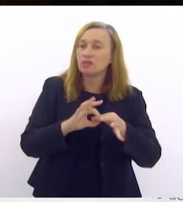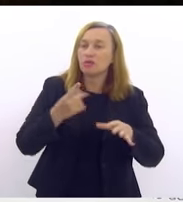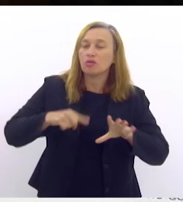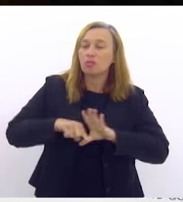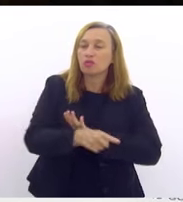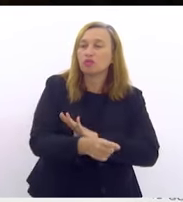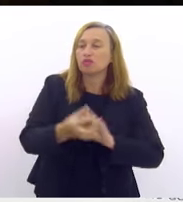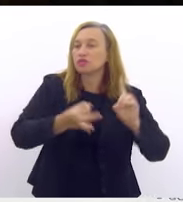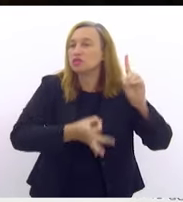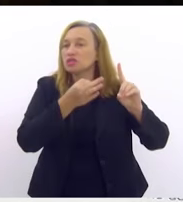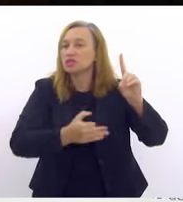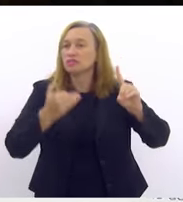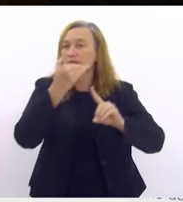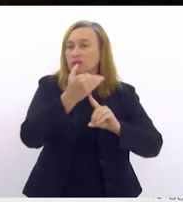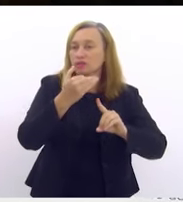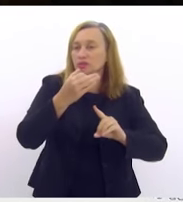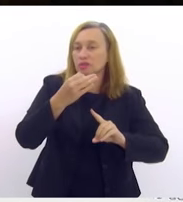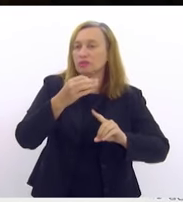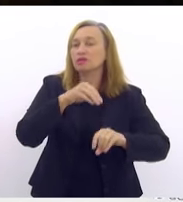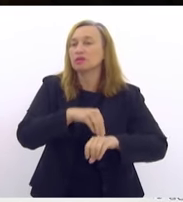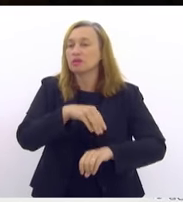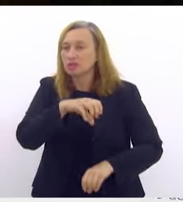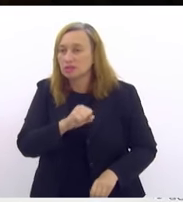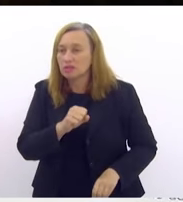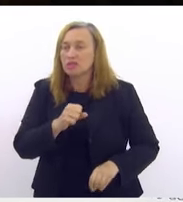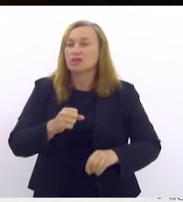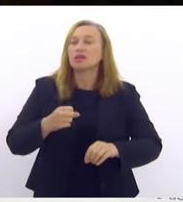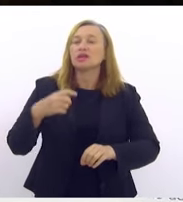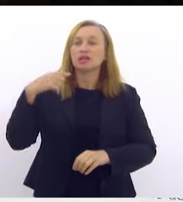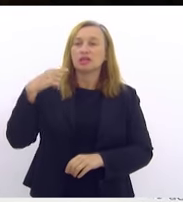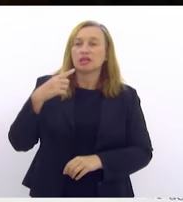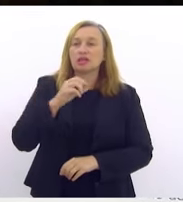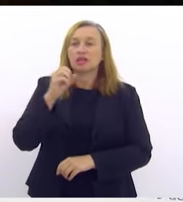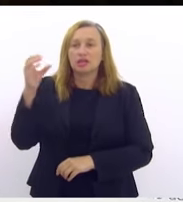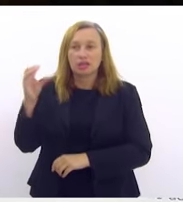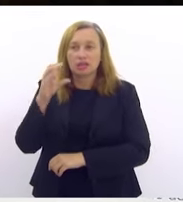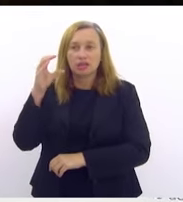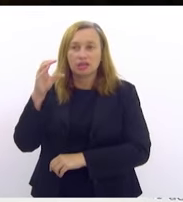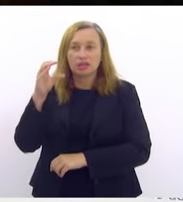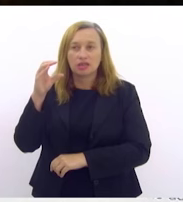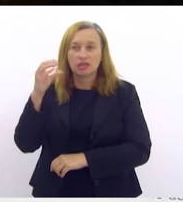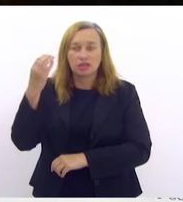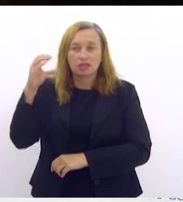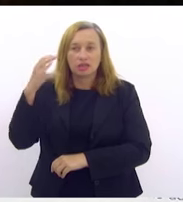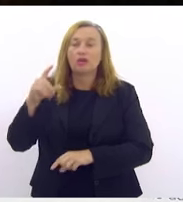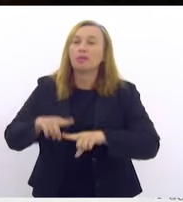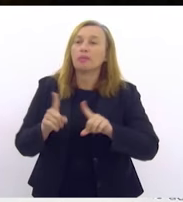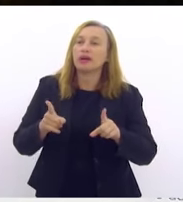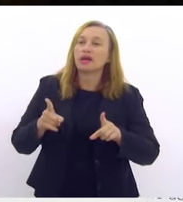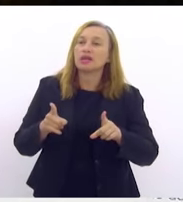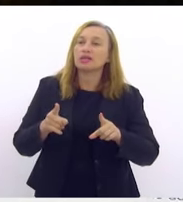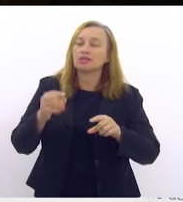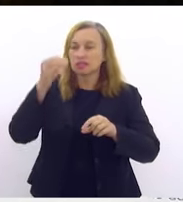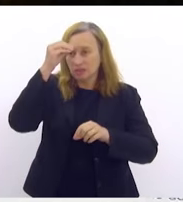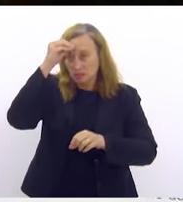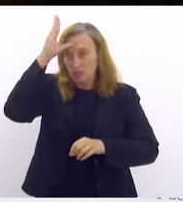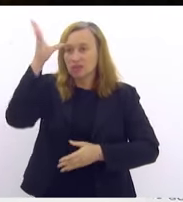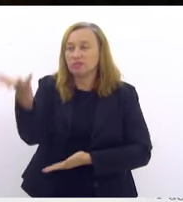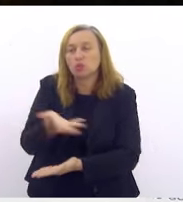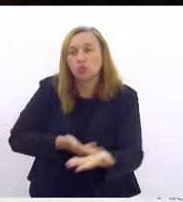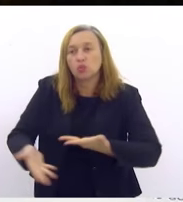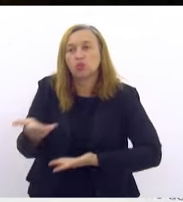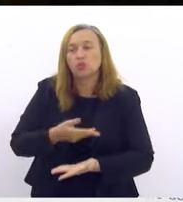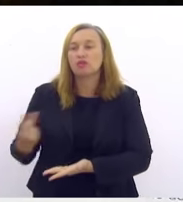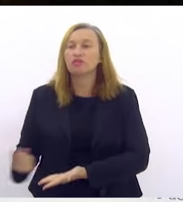desembargador com a magistratura e Advocacia em Niterói mas também evidencia a transmissão de conhecimento e de valores que